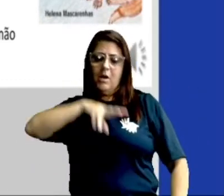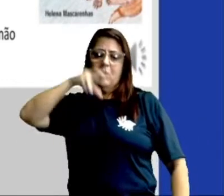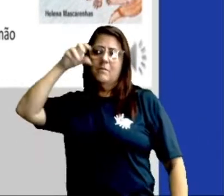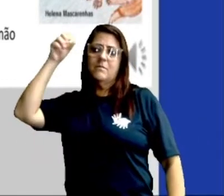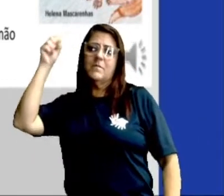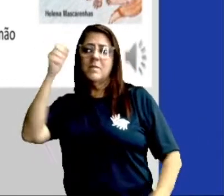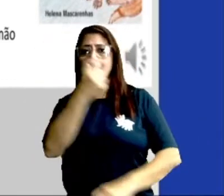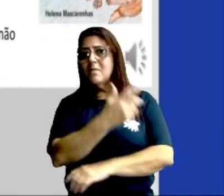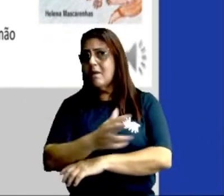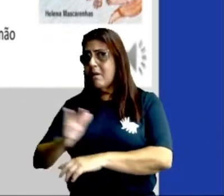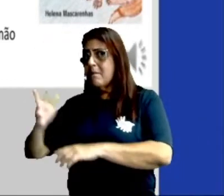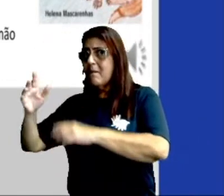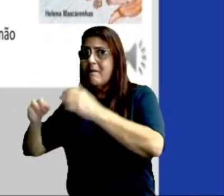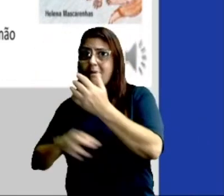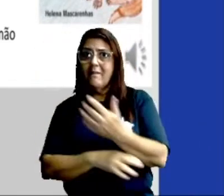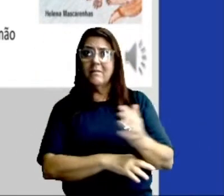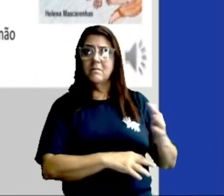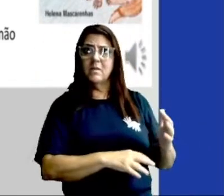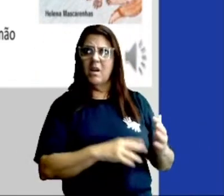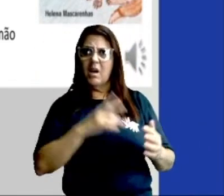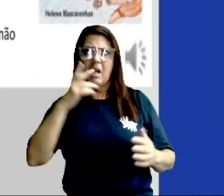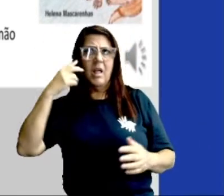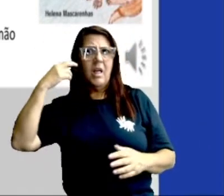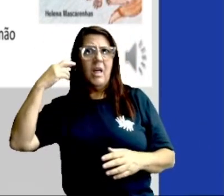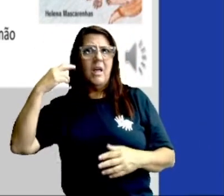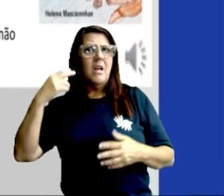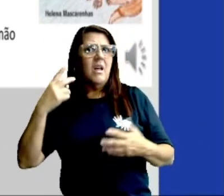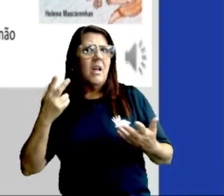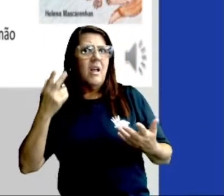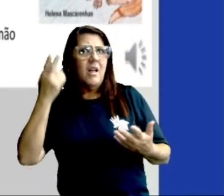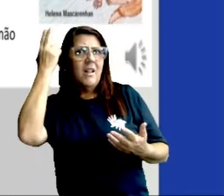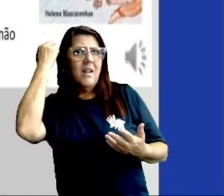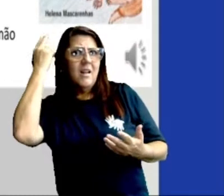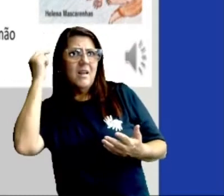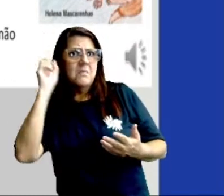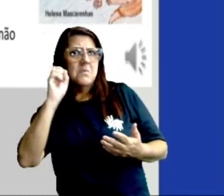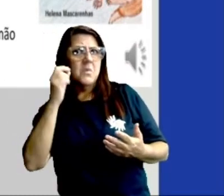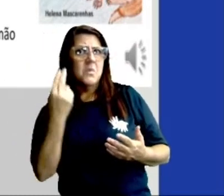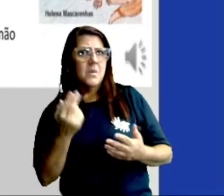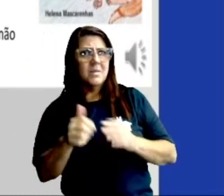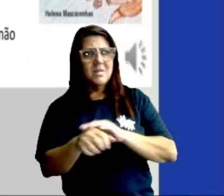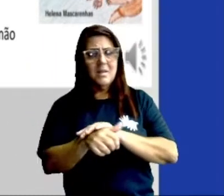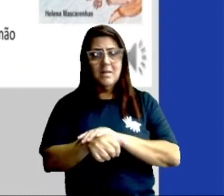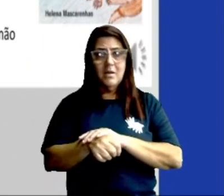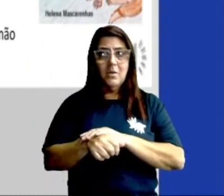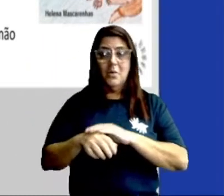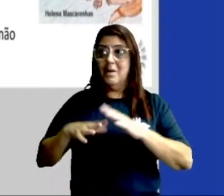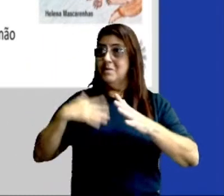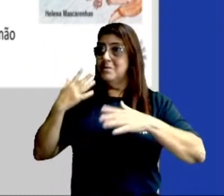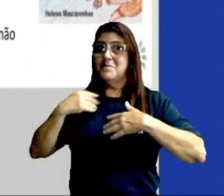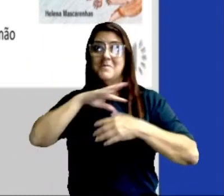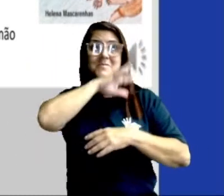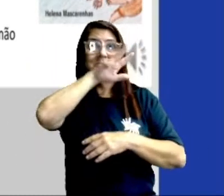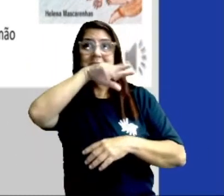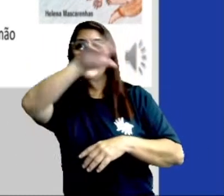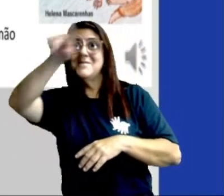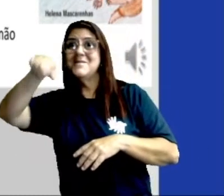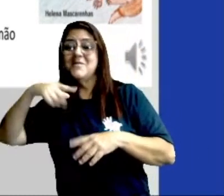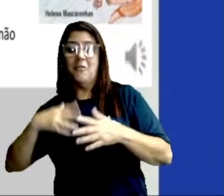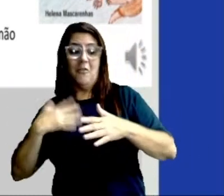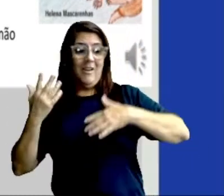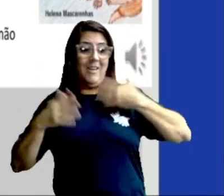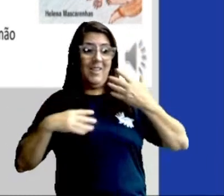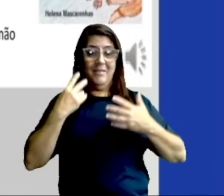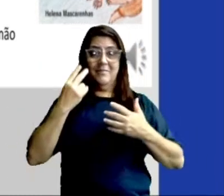da mata. Será a lebre ou a tartaruga? Todos os bichos ficaram animados. A lebre